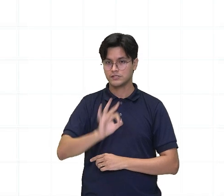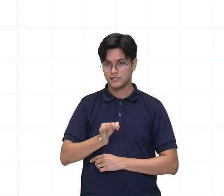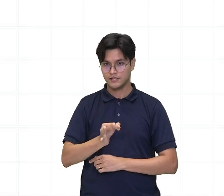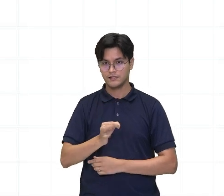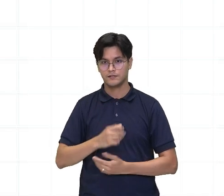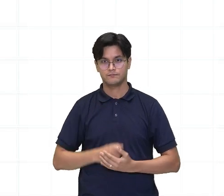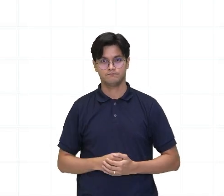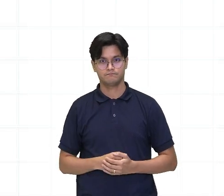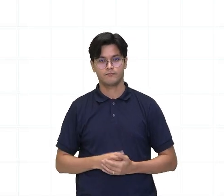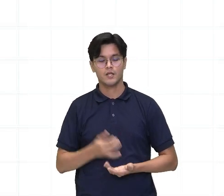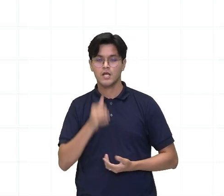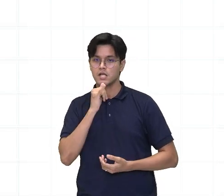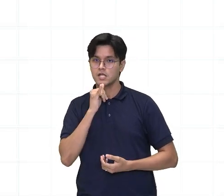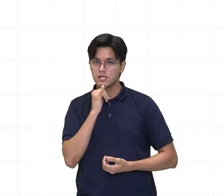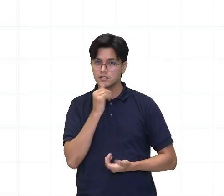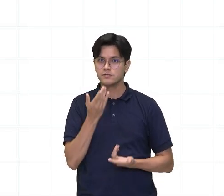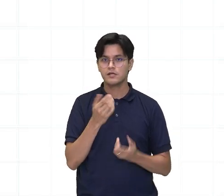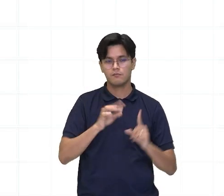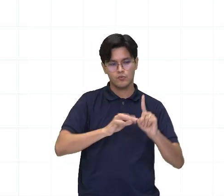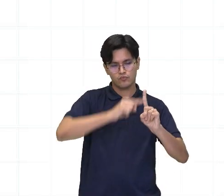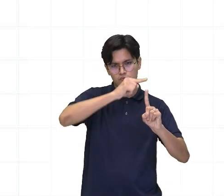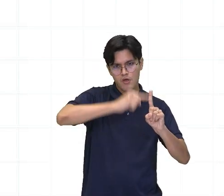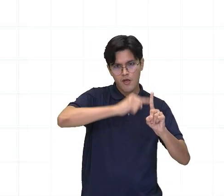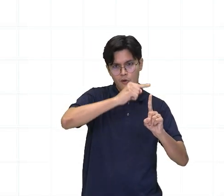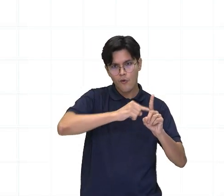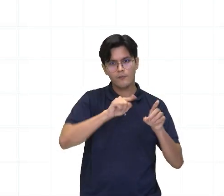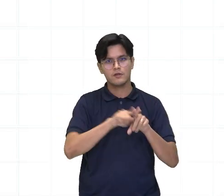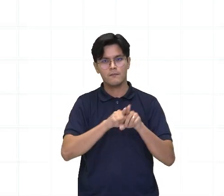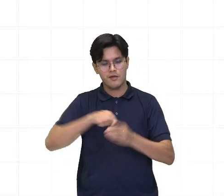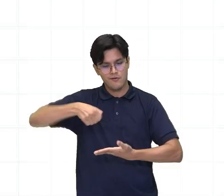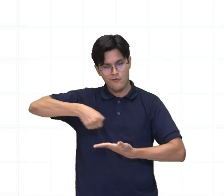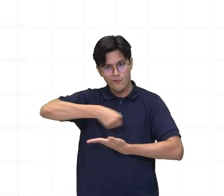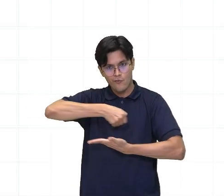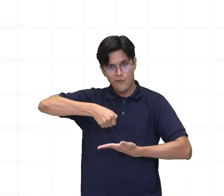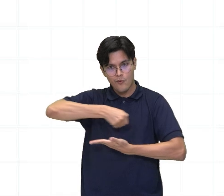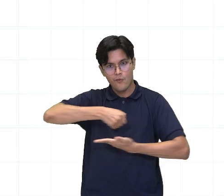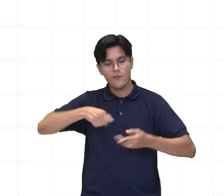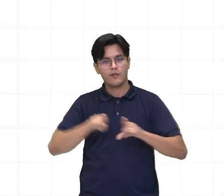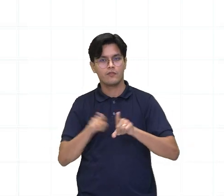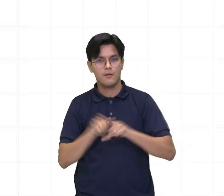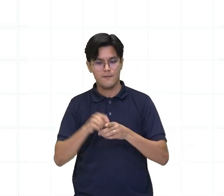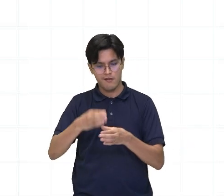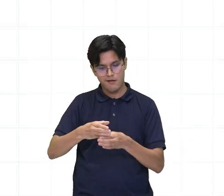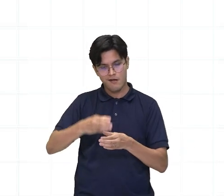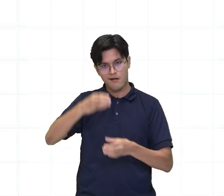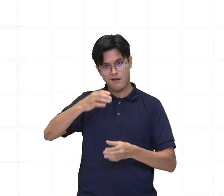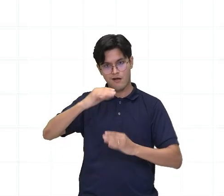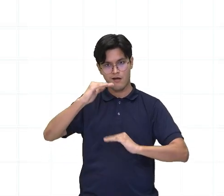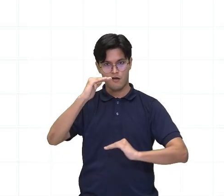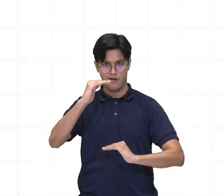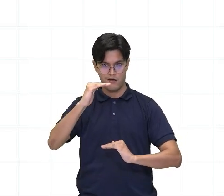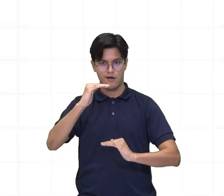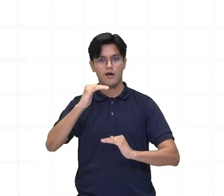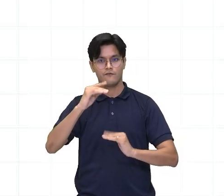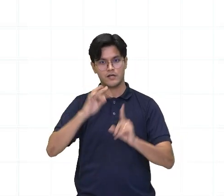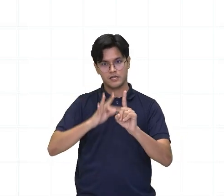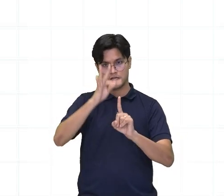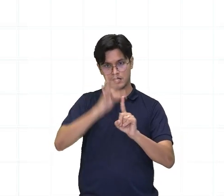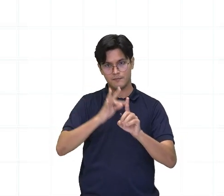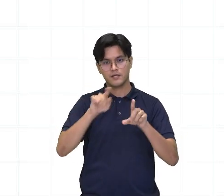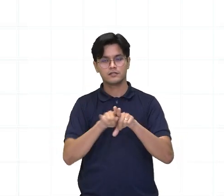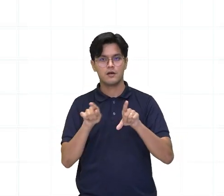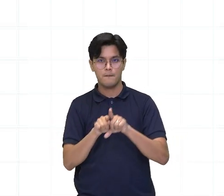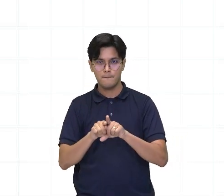o termômetro, o ferro de passar roupa, a garrafa térmica, a